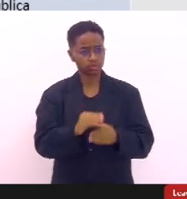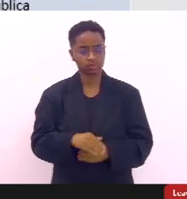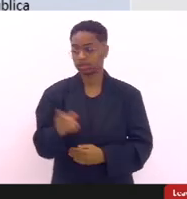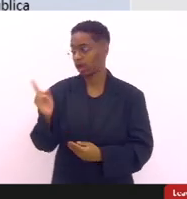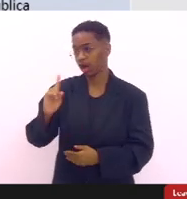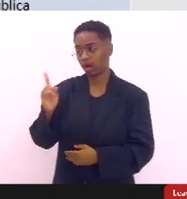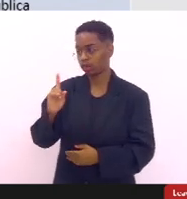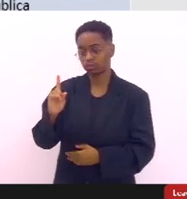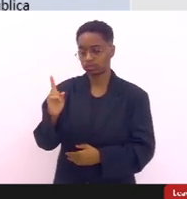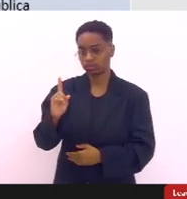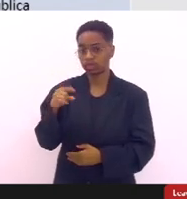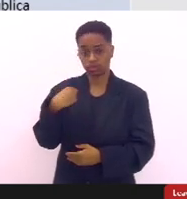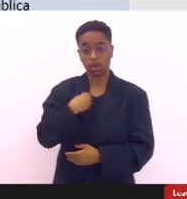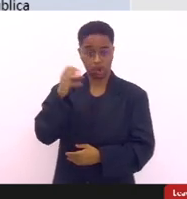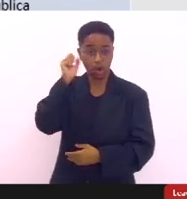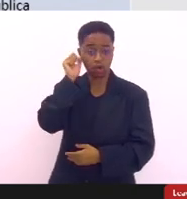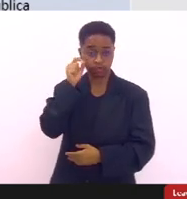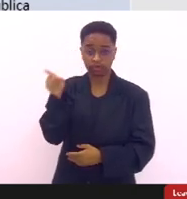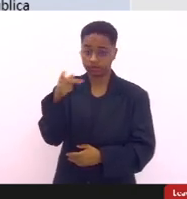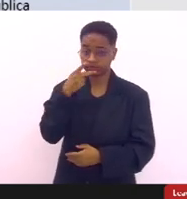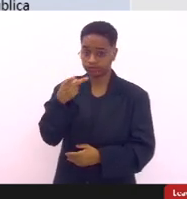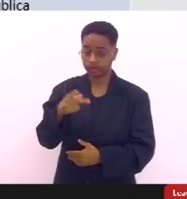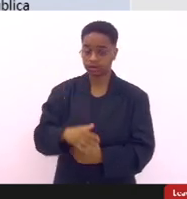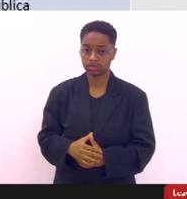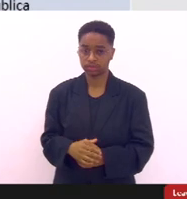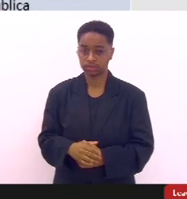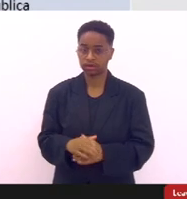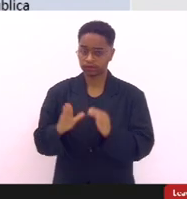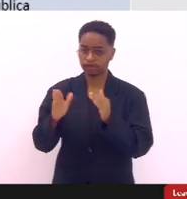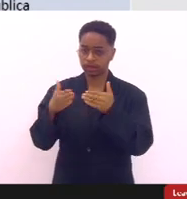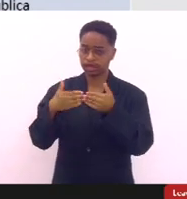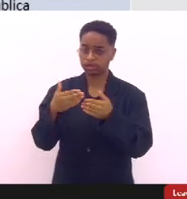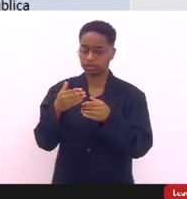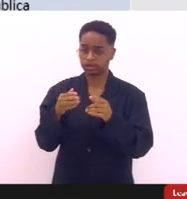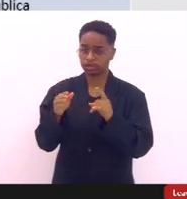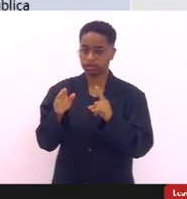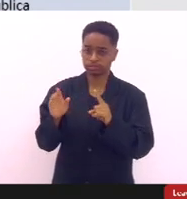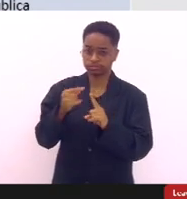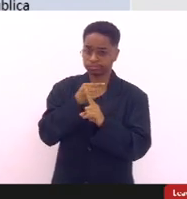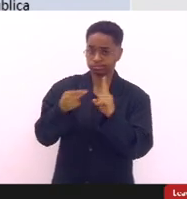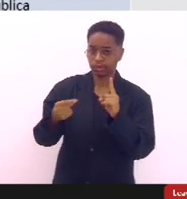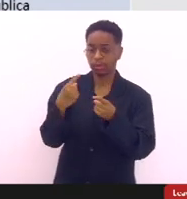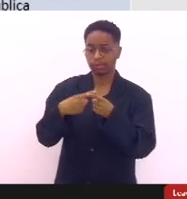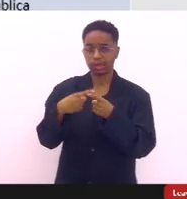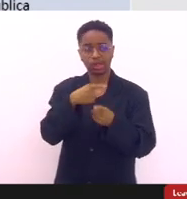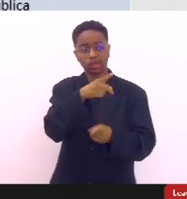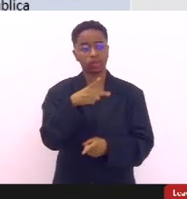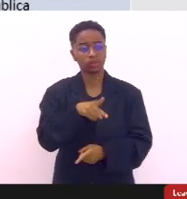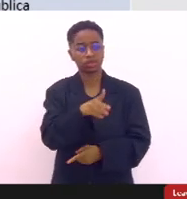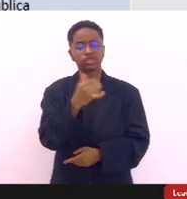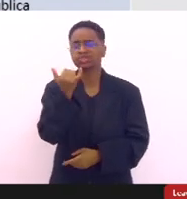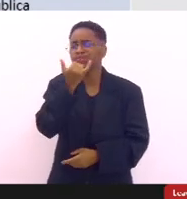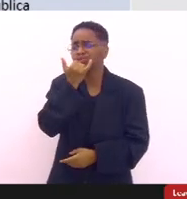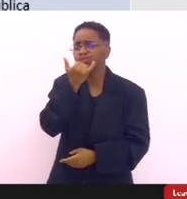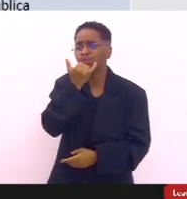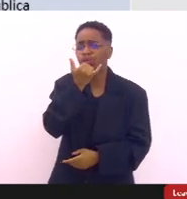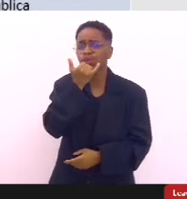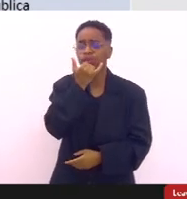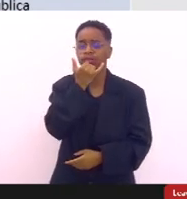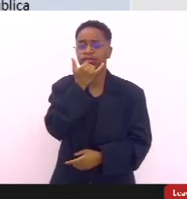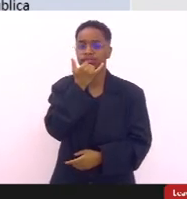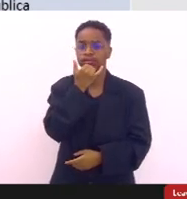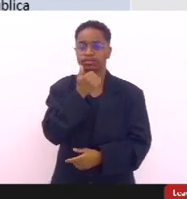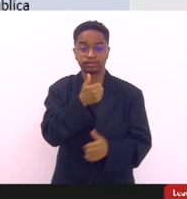tá, não. Estamos ouvindo tudo que você está falando, amiga. Fecha, por favor, para a doutora Cristina continuar. Ai, desculpa, doutora.